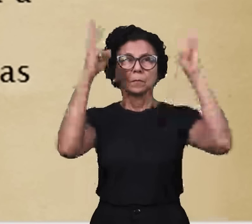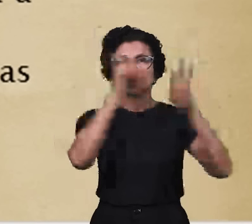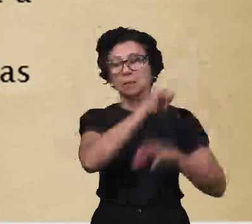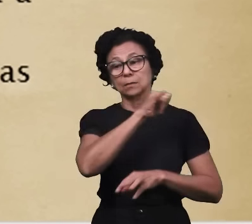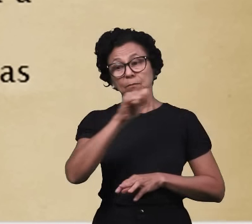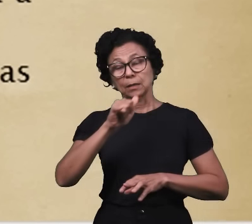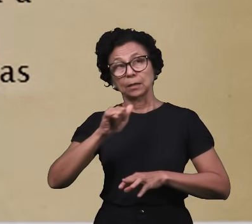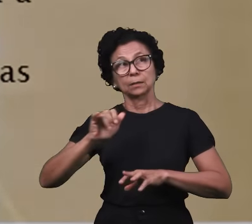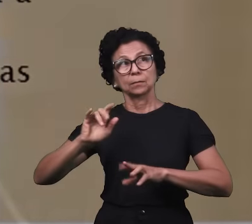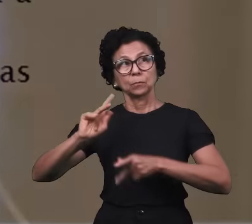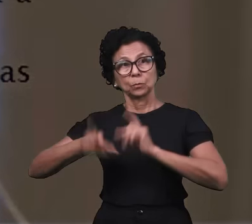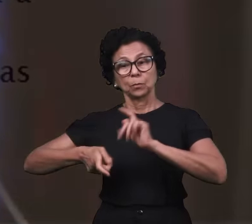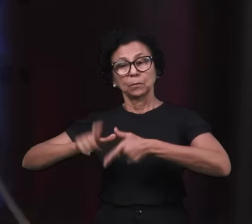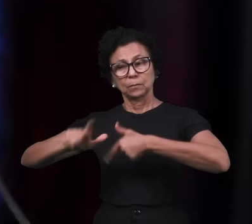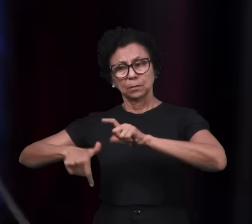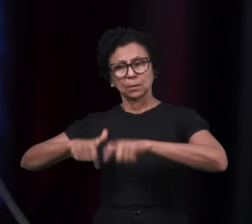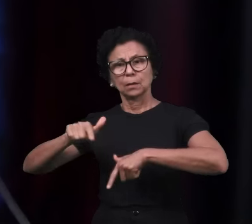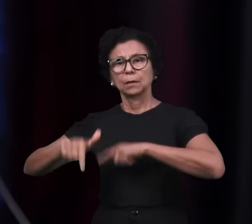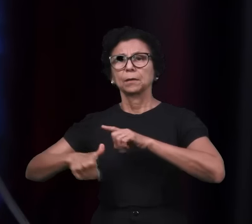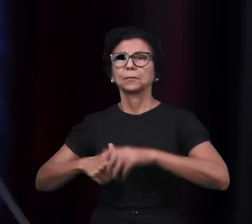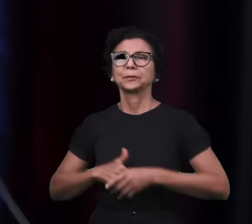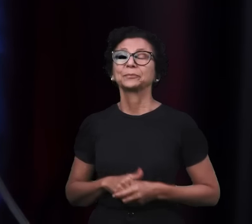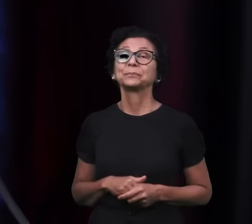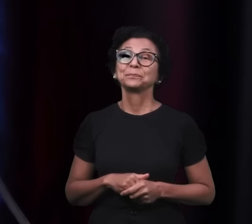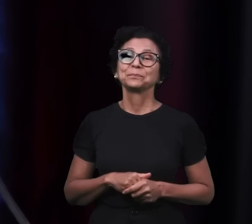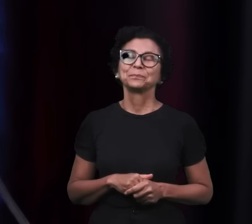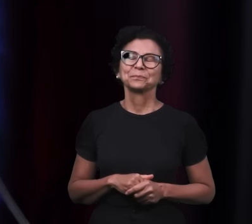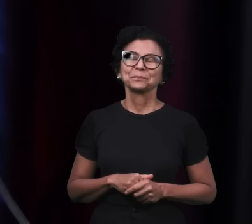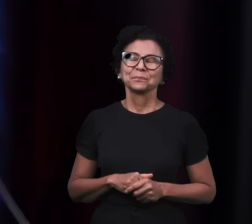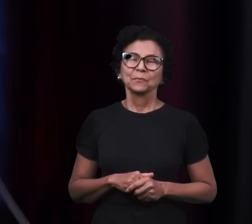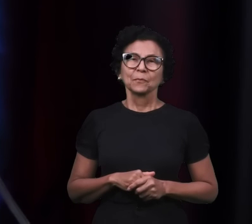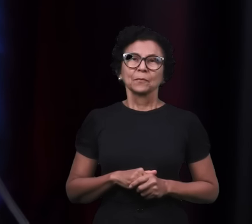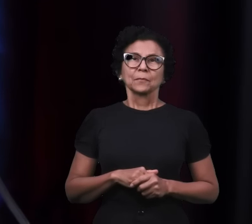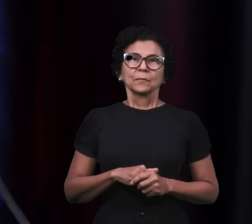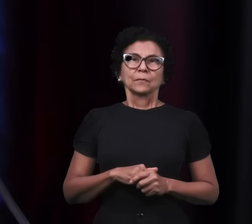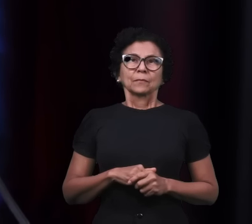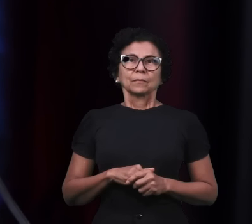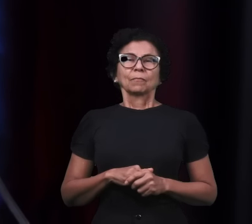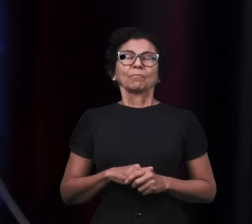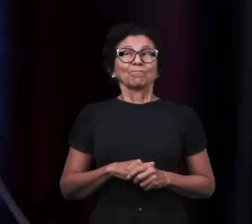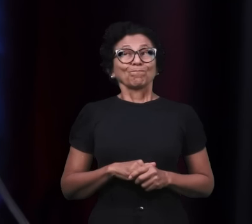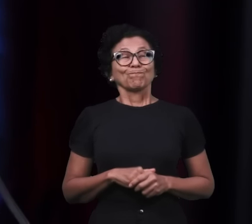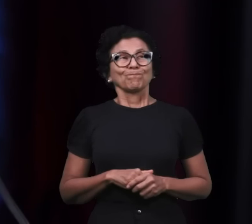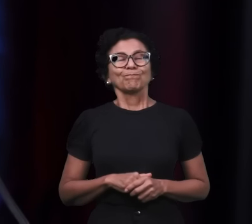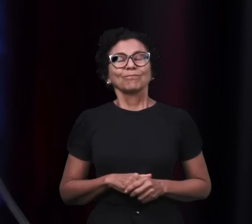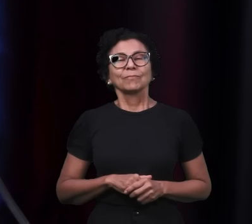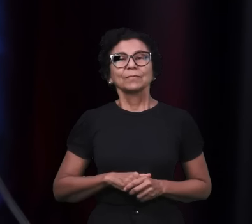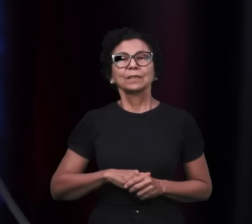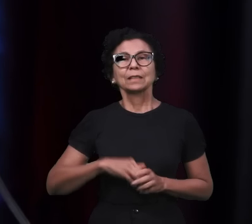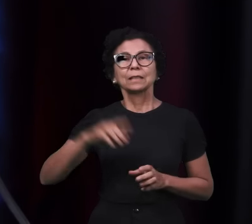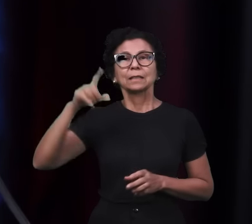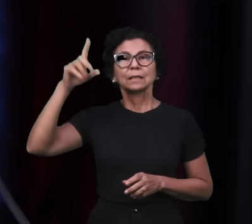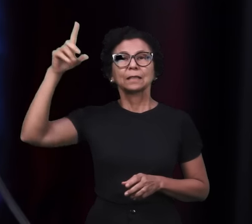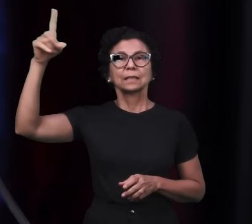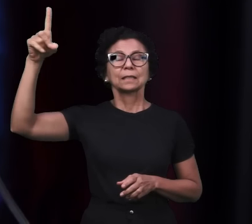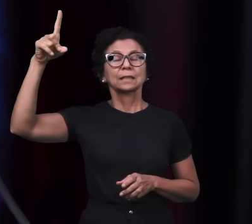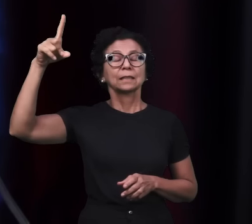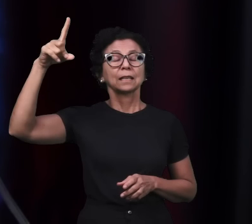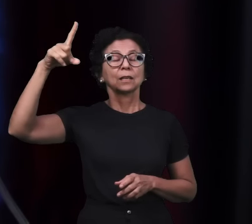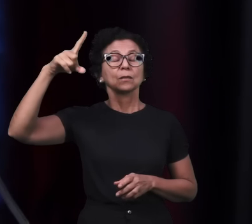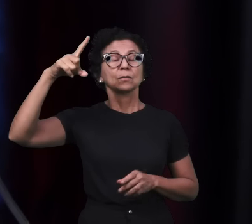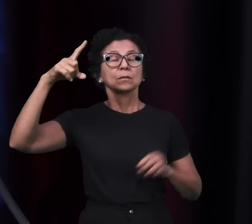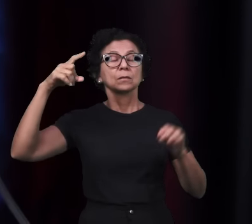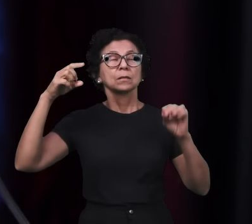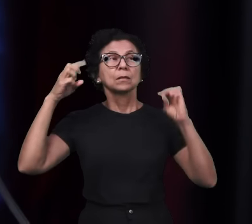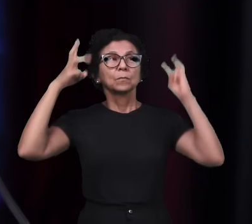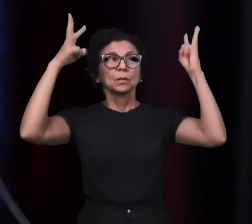extraordinário, né? Se nós vemos aqui, primeiro que Deus chama Moisés ao monte. Essa expressão volta àquilo que nós